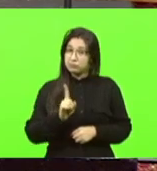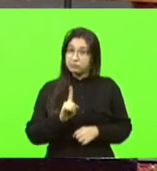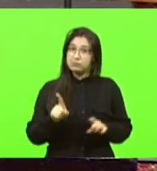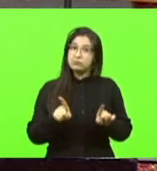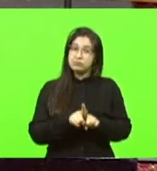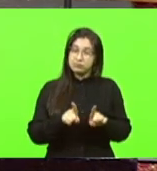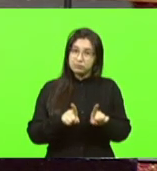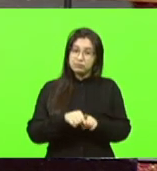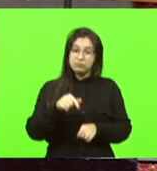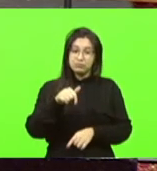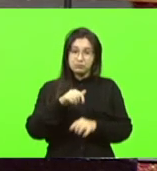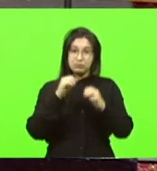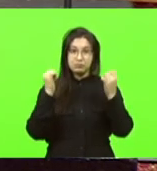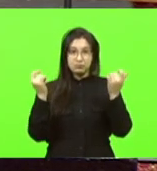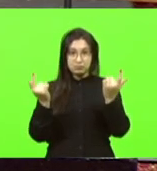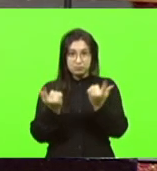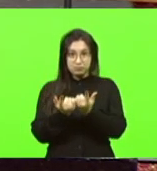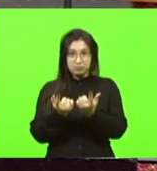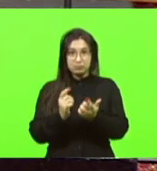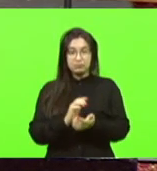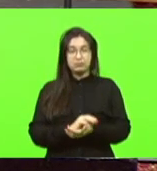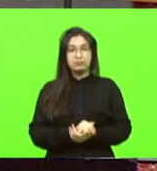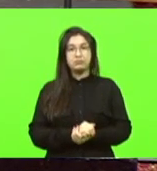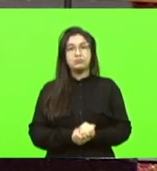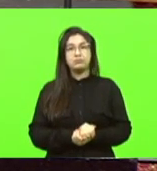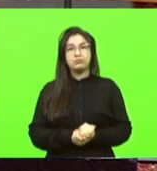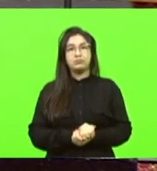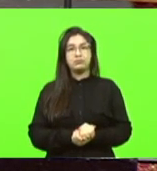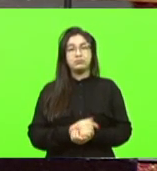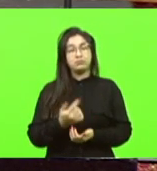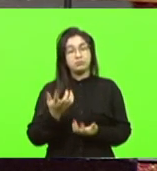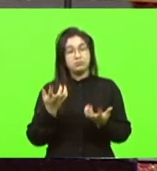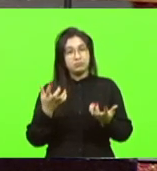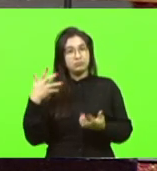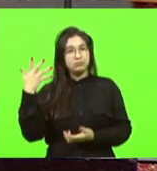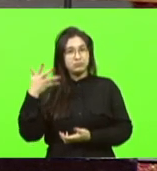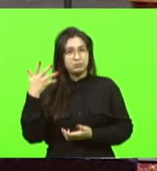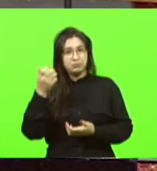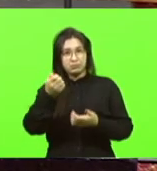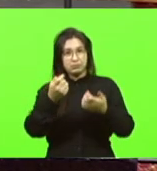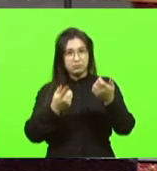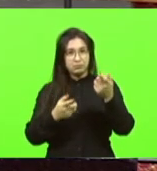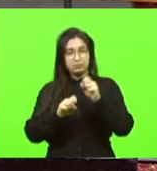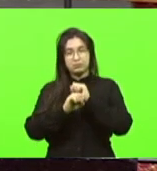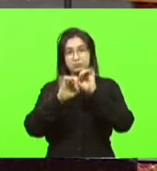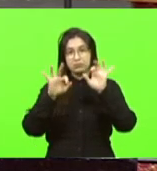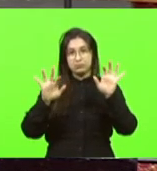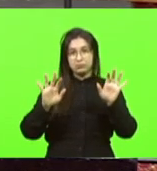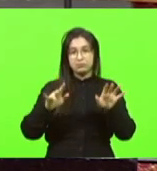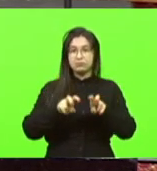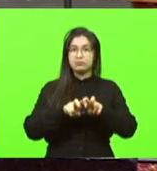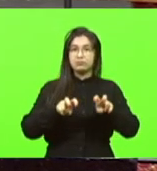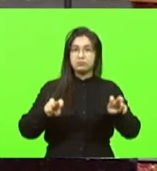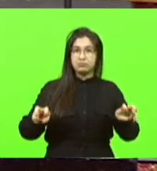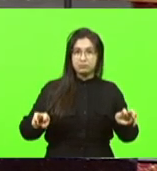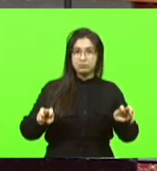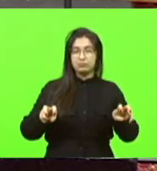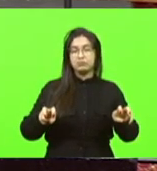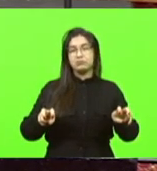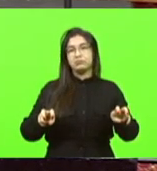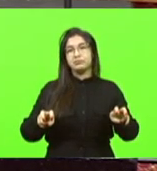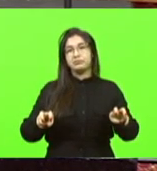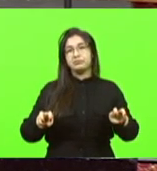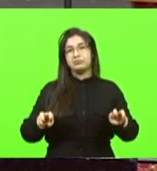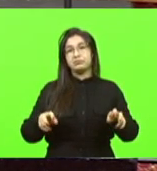dessa casa eu queria fazer essa manifestação ao final claro nós vamos a bancada eu quero agradecer